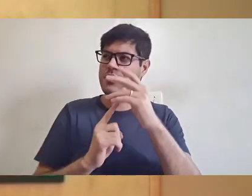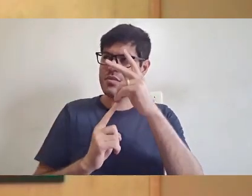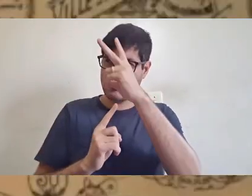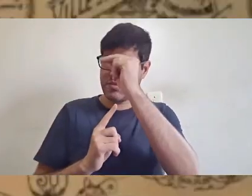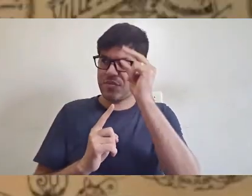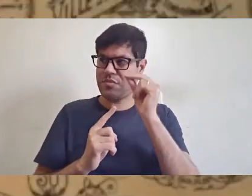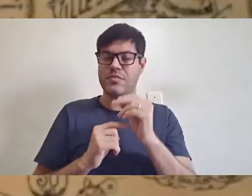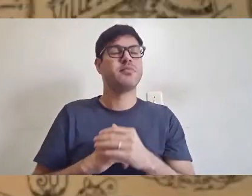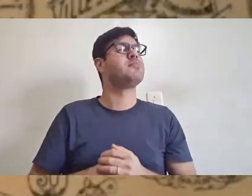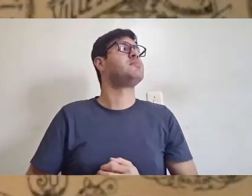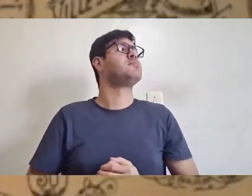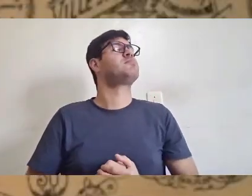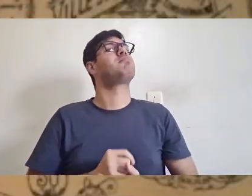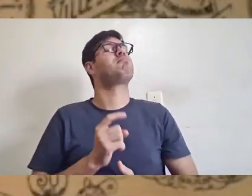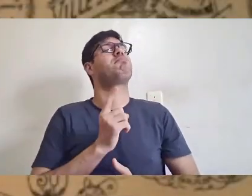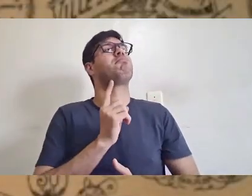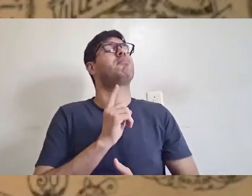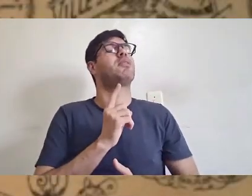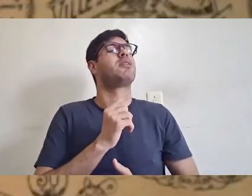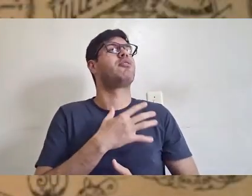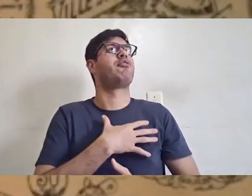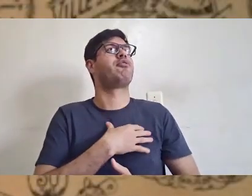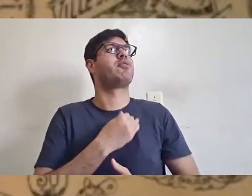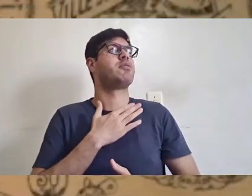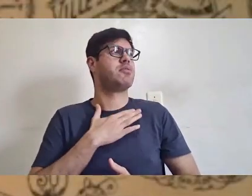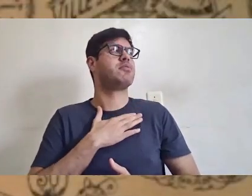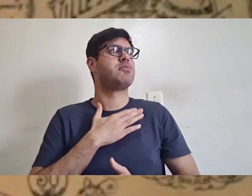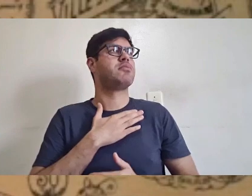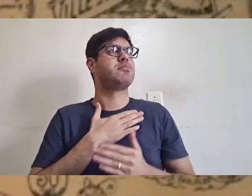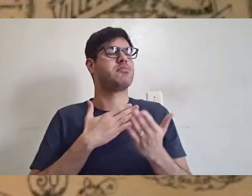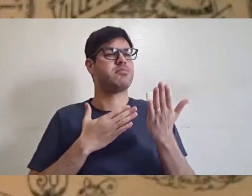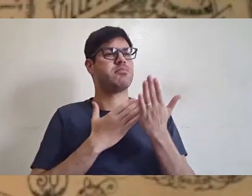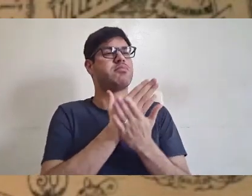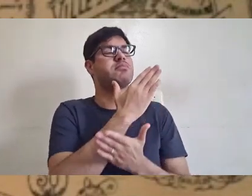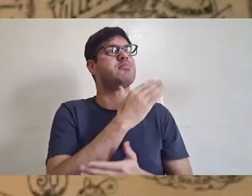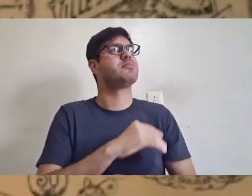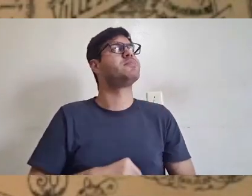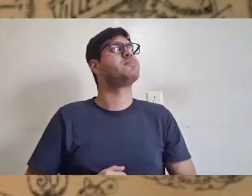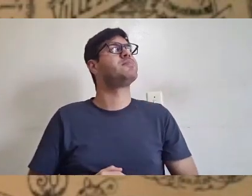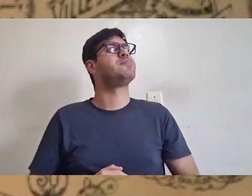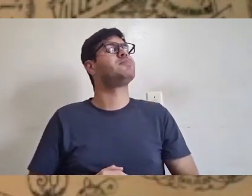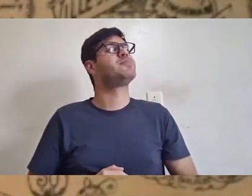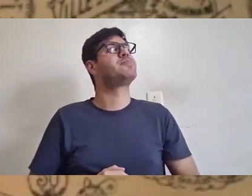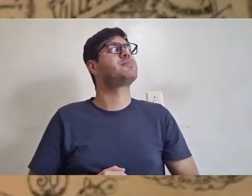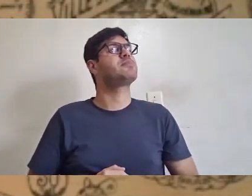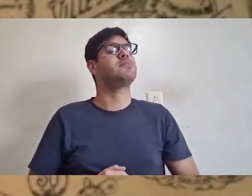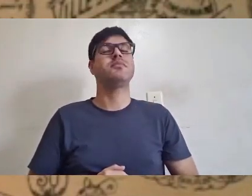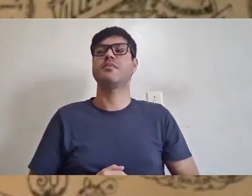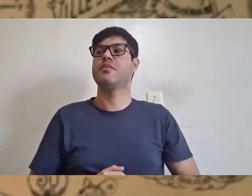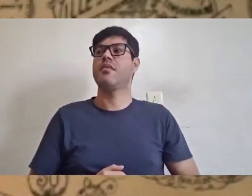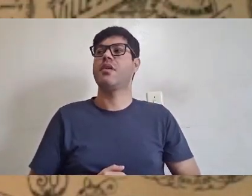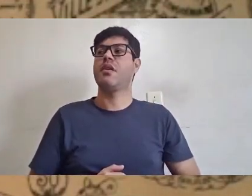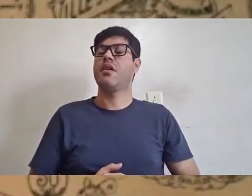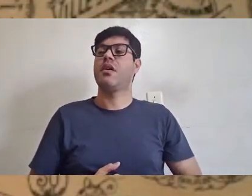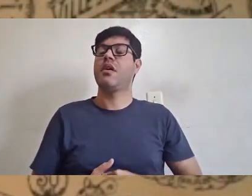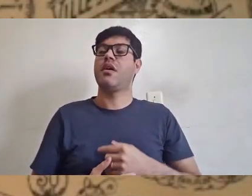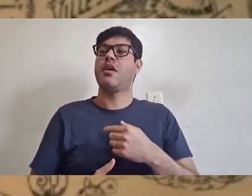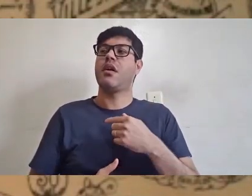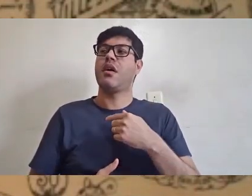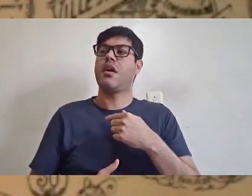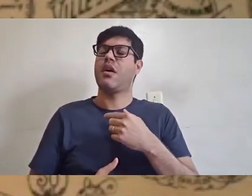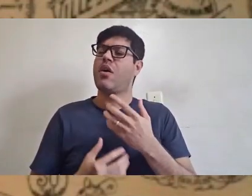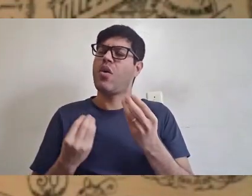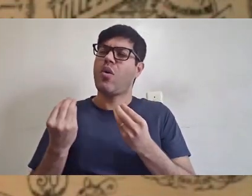Aí o Pedrinho que foi candidato. Não, quando o Pedrinho saiu. Daí não é que eu fui candidato, eu fui